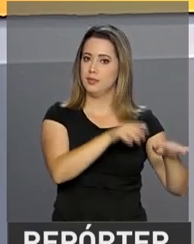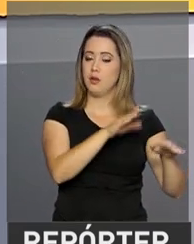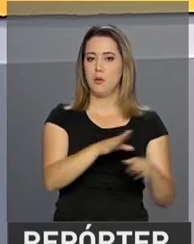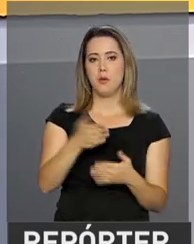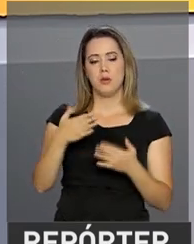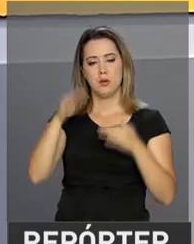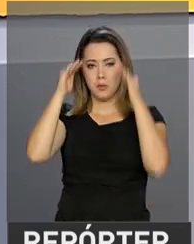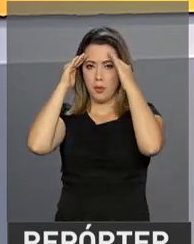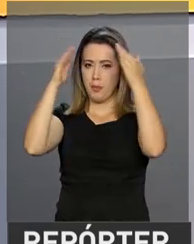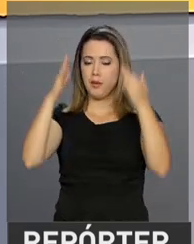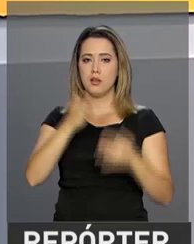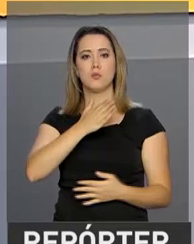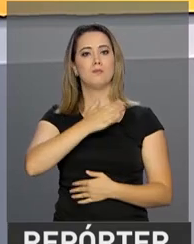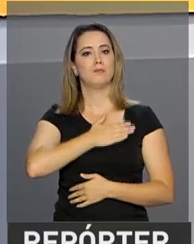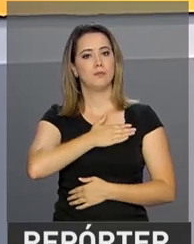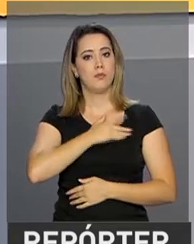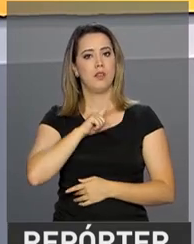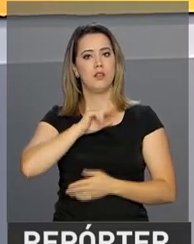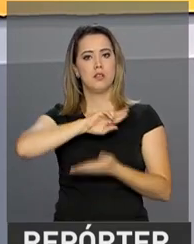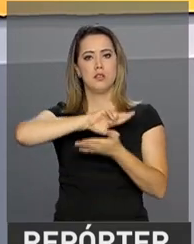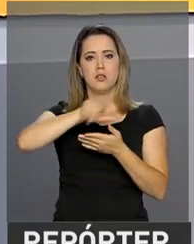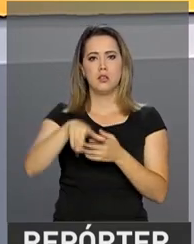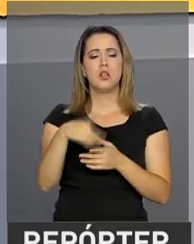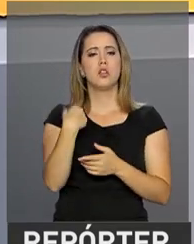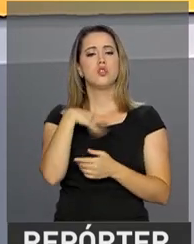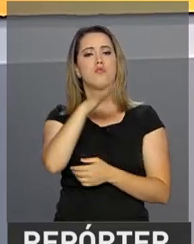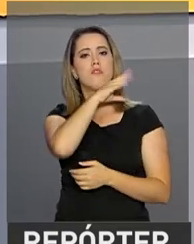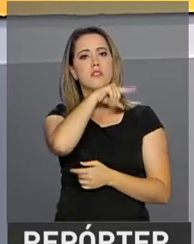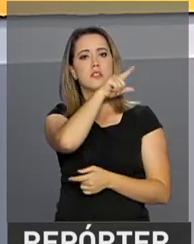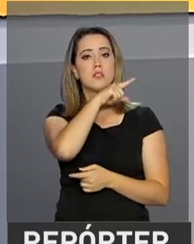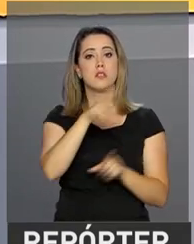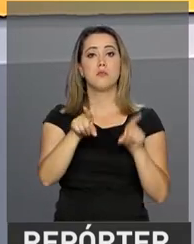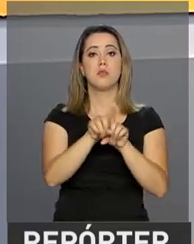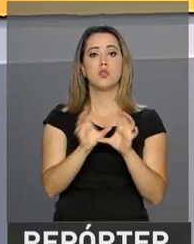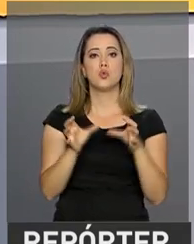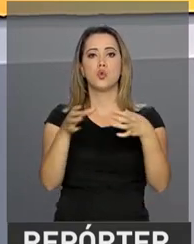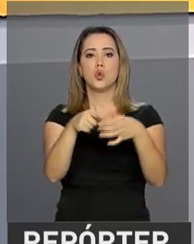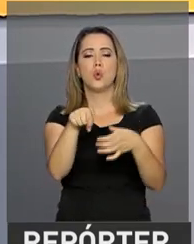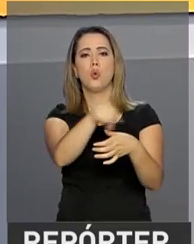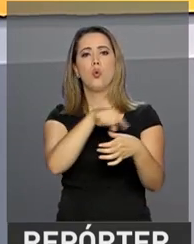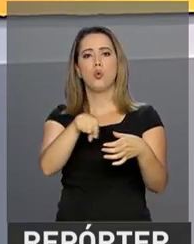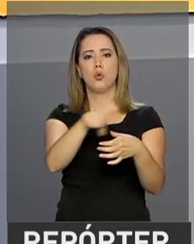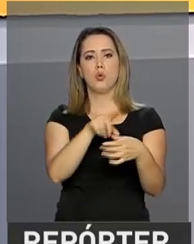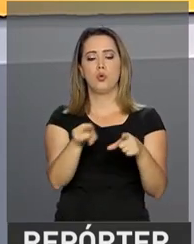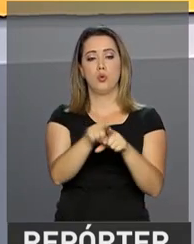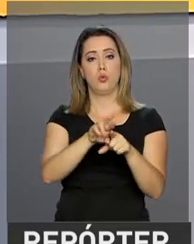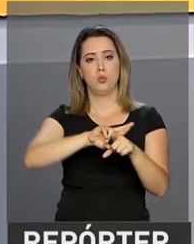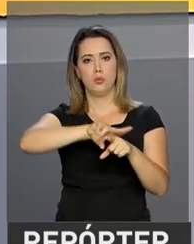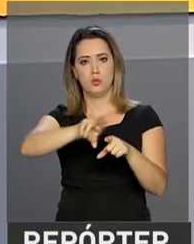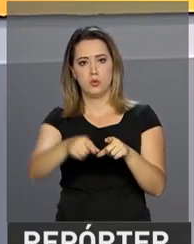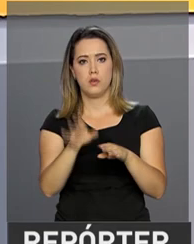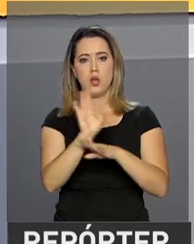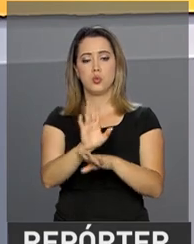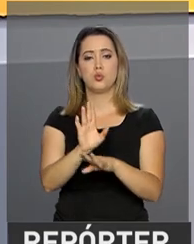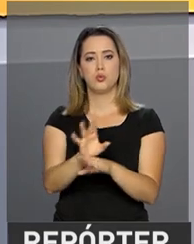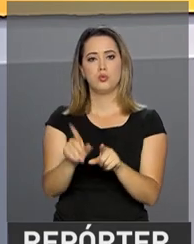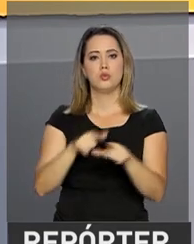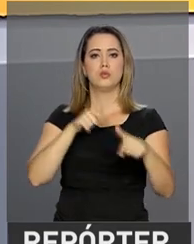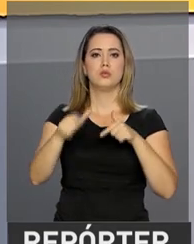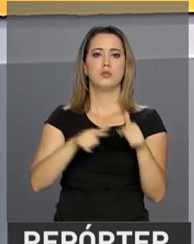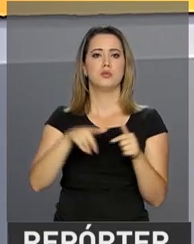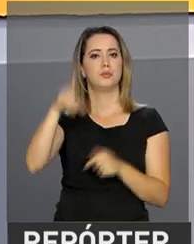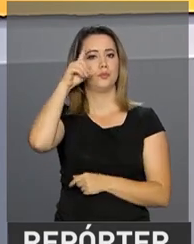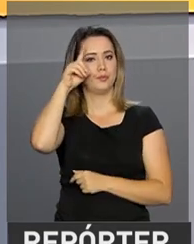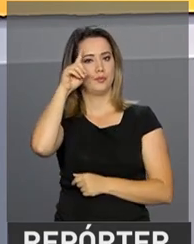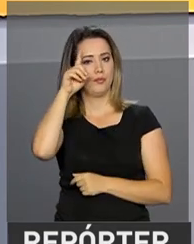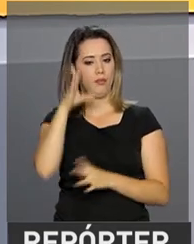a pátria conta com mascotes de alguns grupos militares e civis. São animais que ajudam os grupamentos no trabalho cotidiano